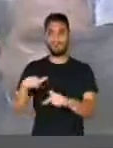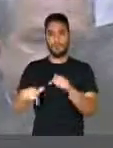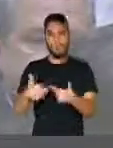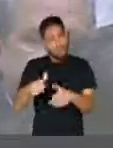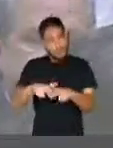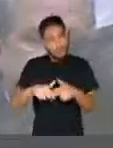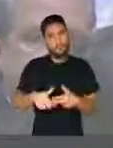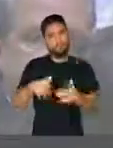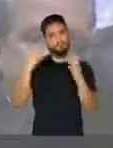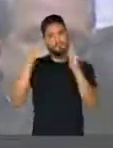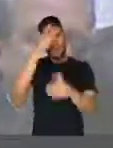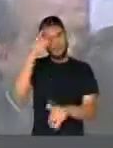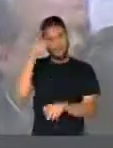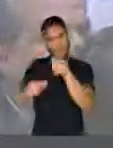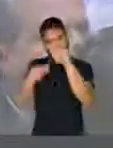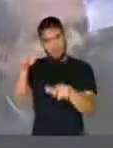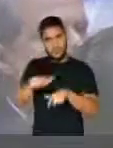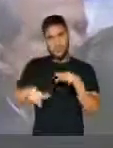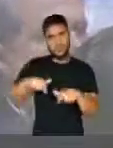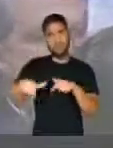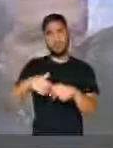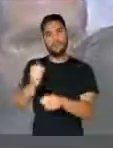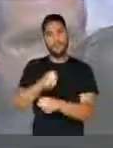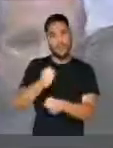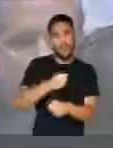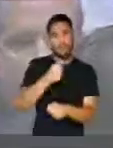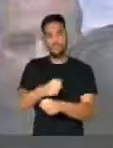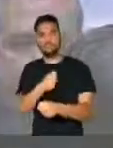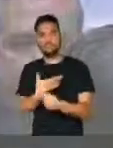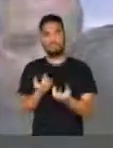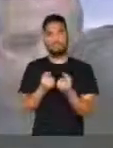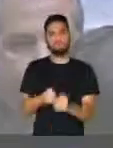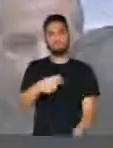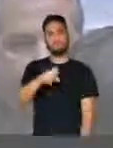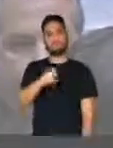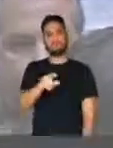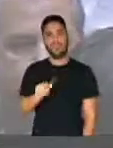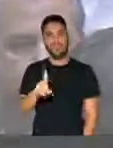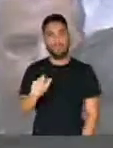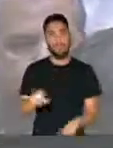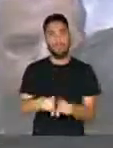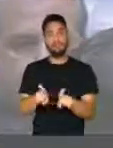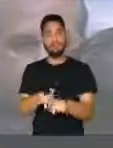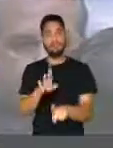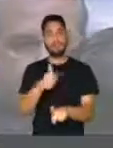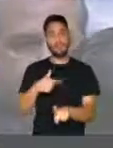parabéns aos trabalhadores da construção pesada, à diretoria do sindicato, que enfrenta